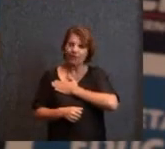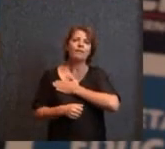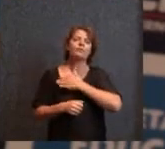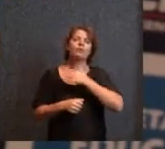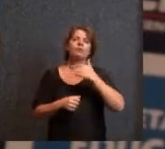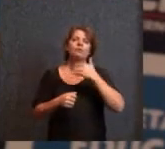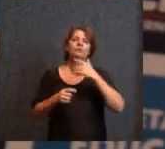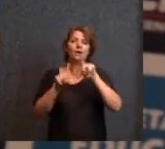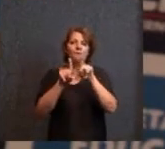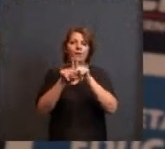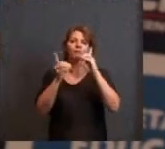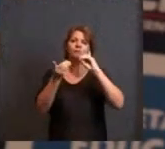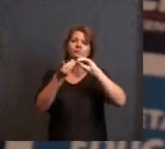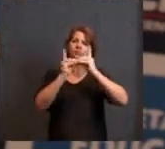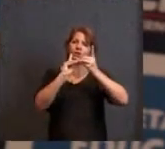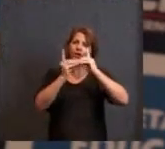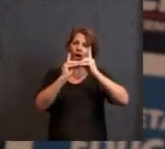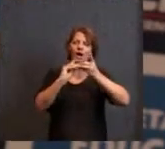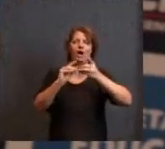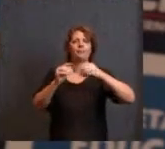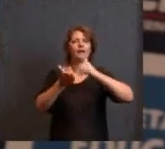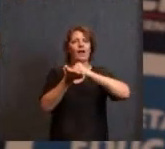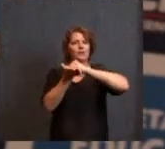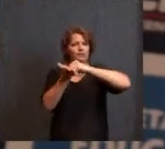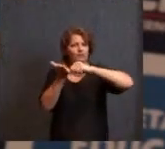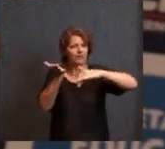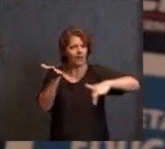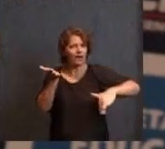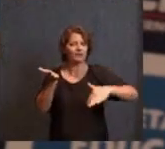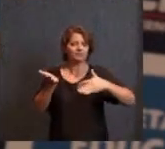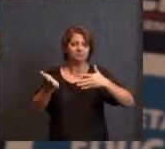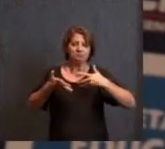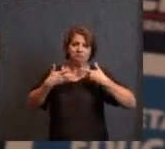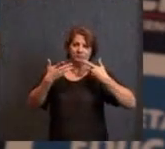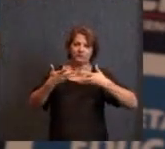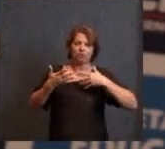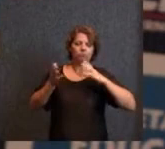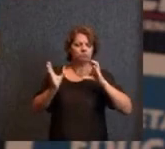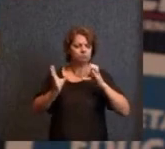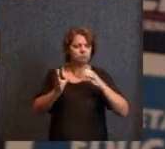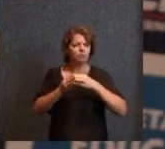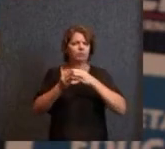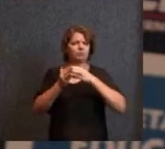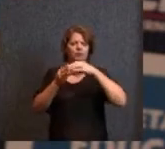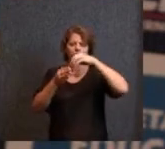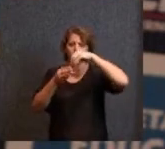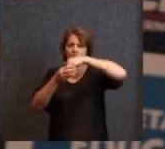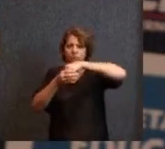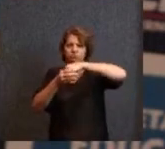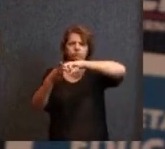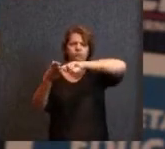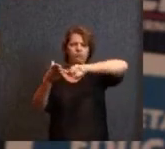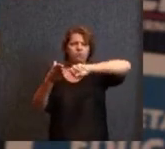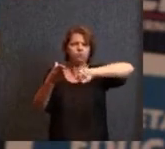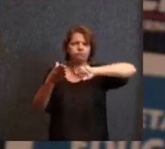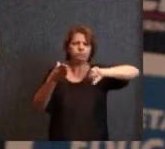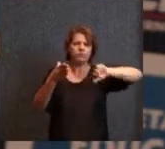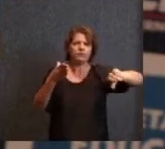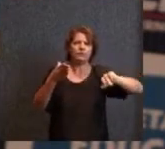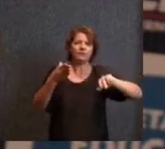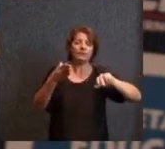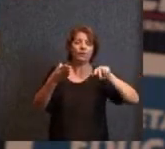lúdicas, onde pode desenvolver atividades lúdicas, um conjunto de medidas adotadas nesse sentido. A